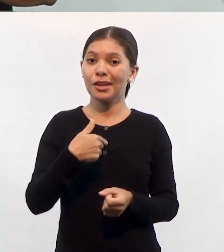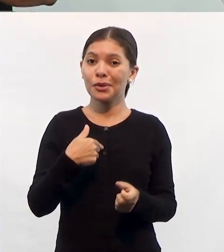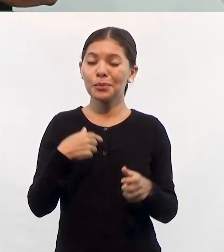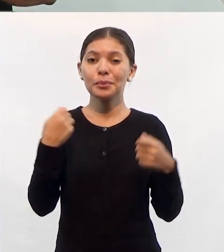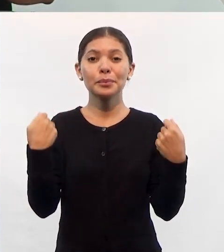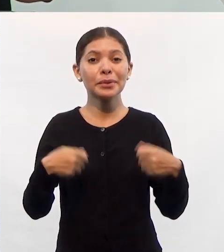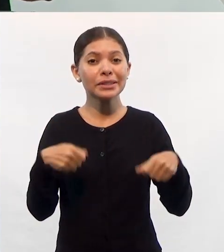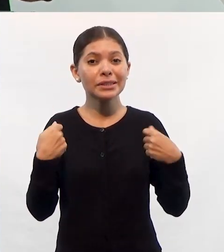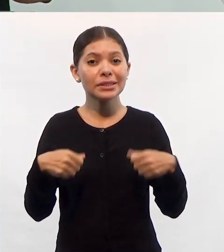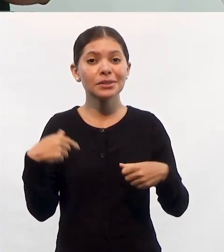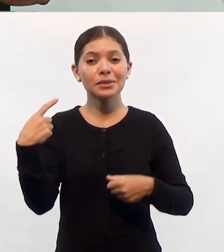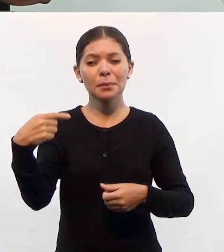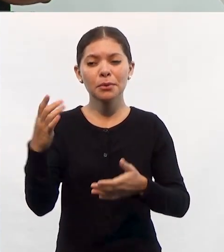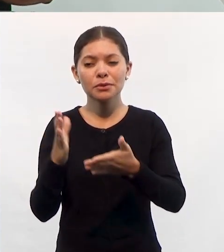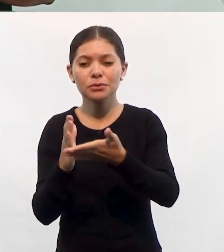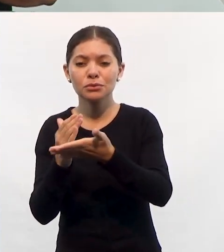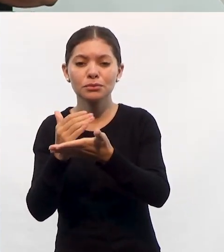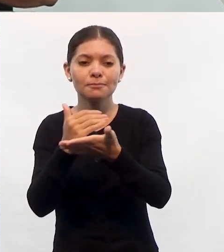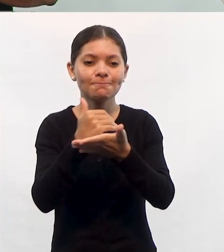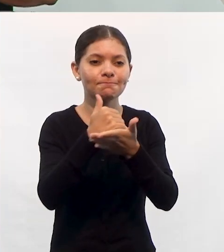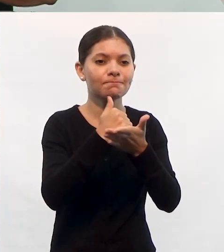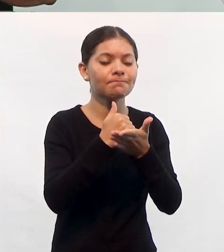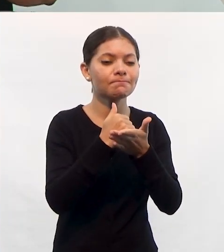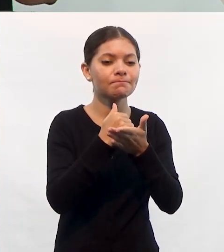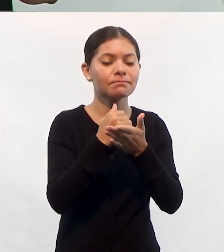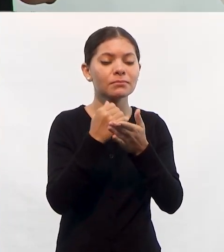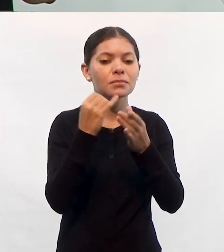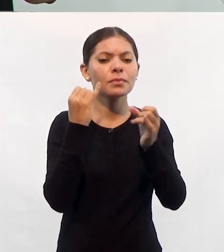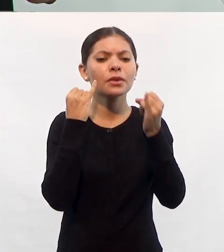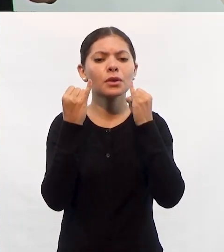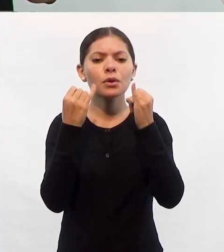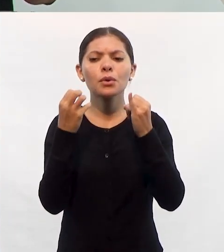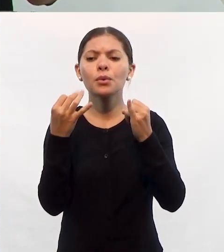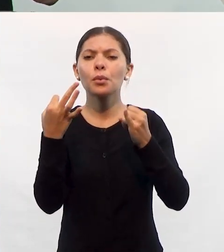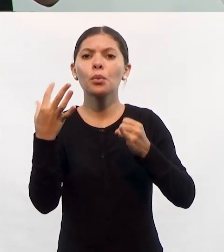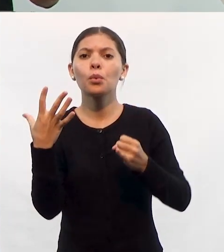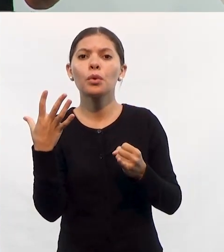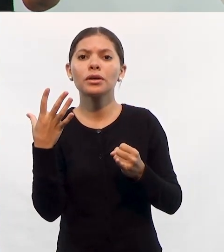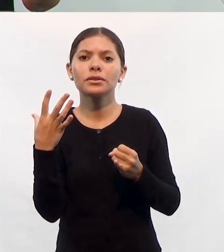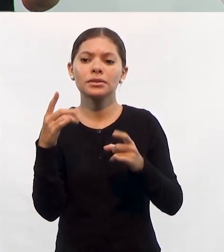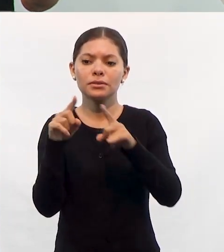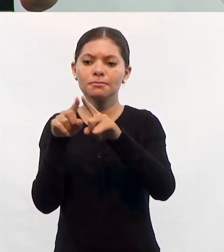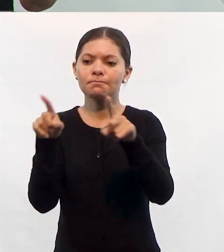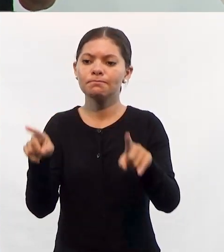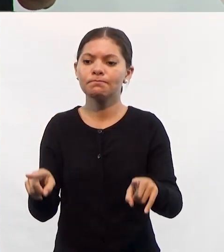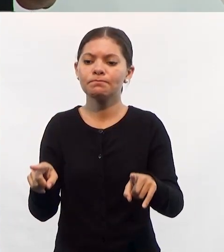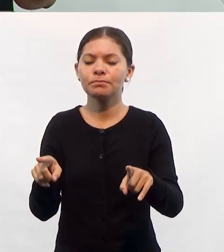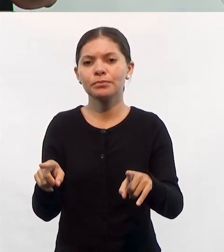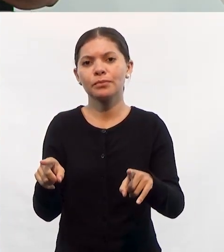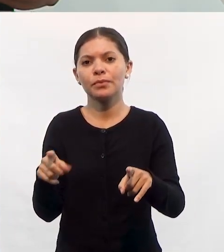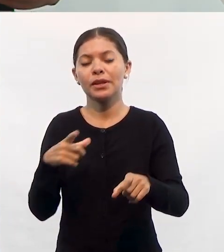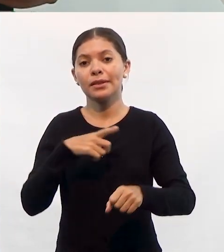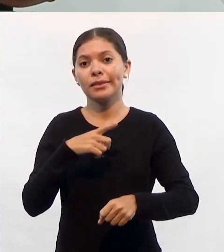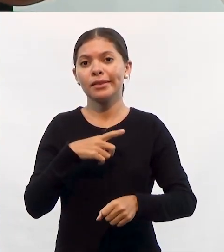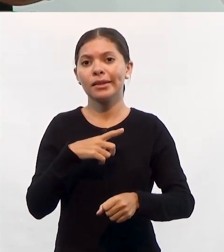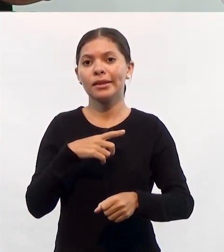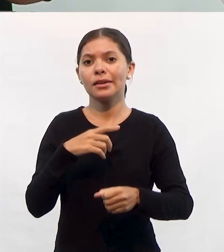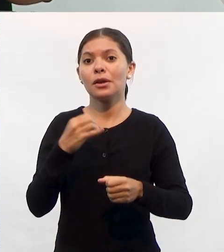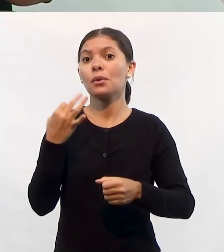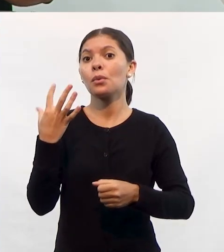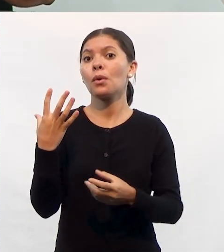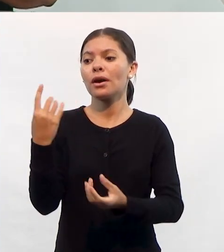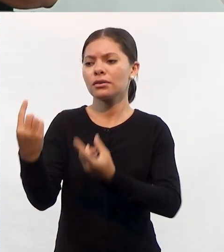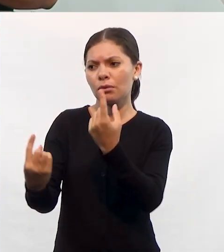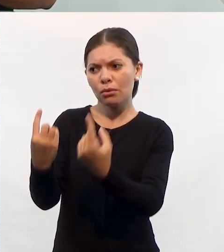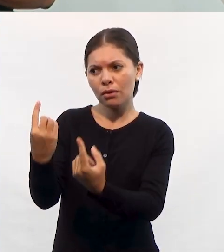eu preciso depois recolher informações quantos fornecedores tem quais são os Meus